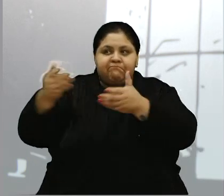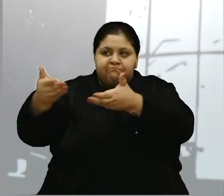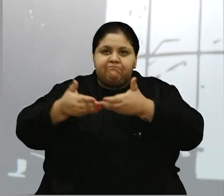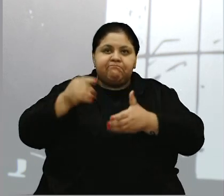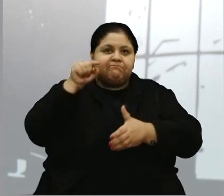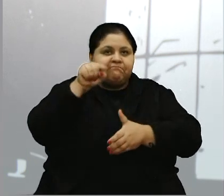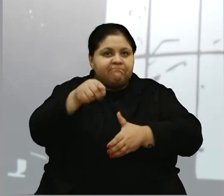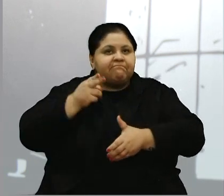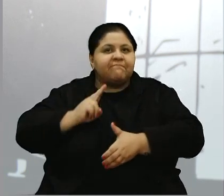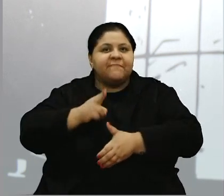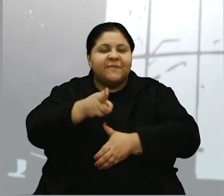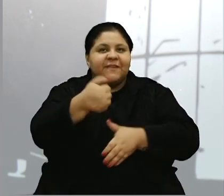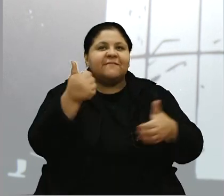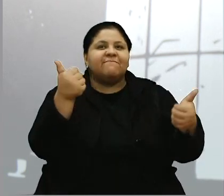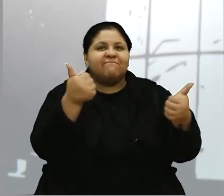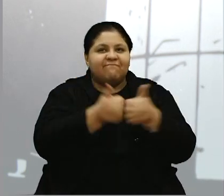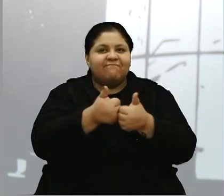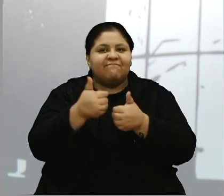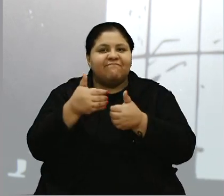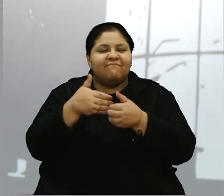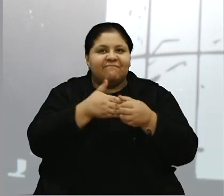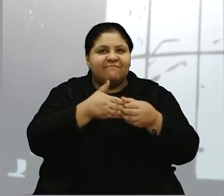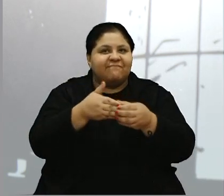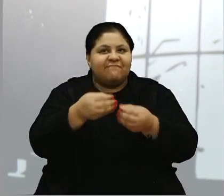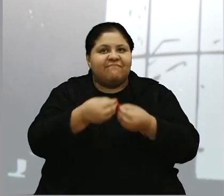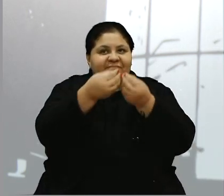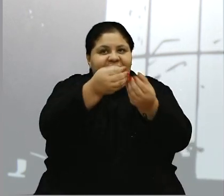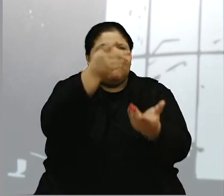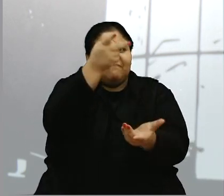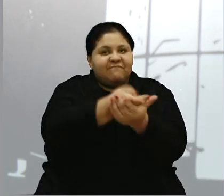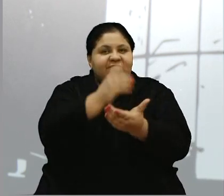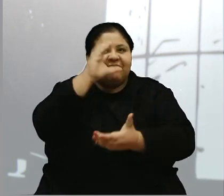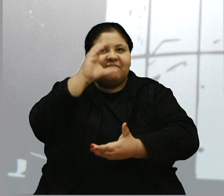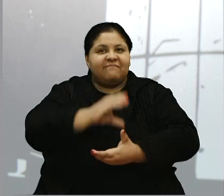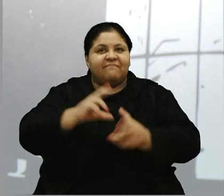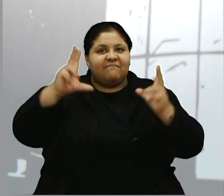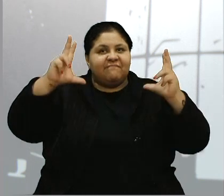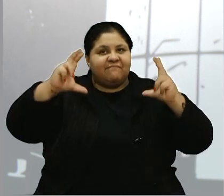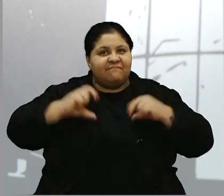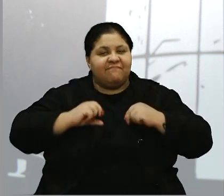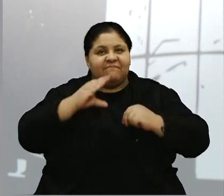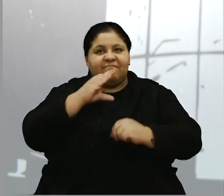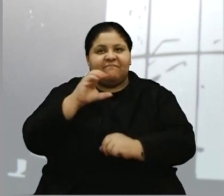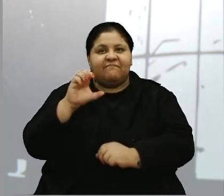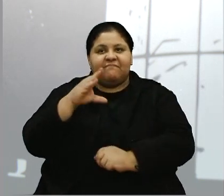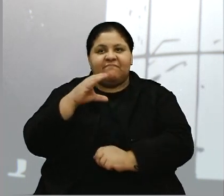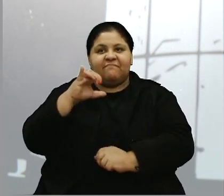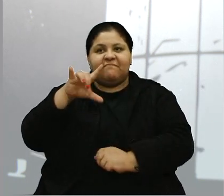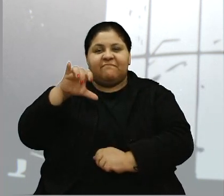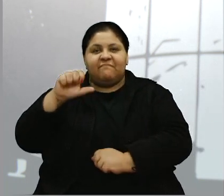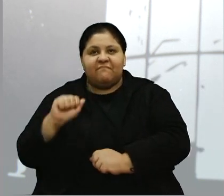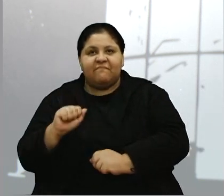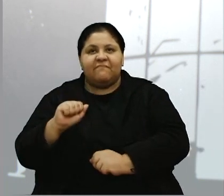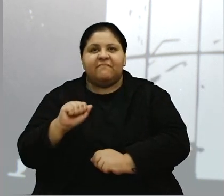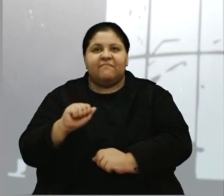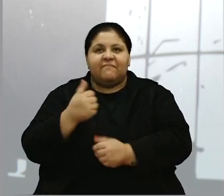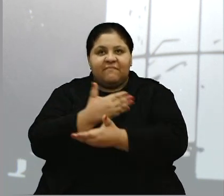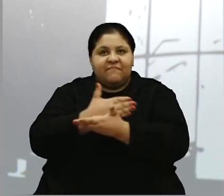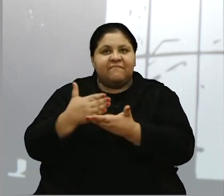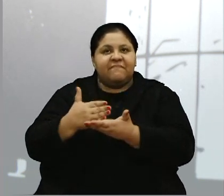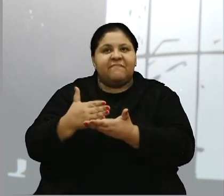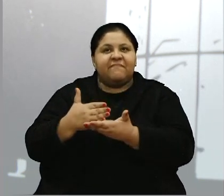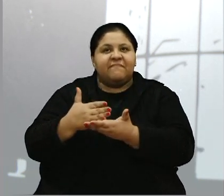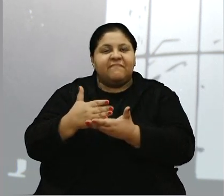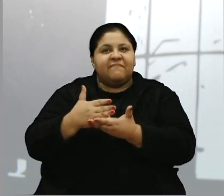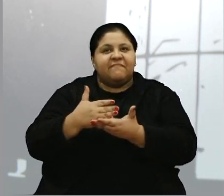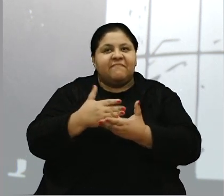você a permanecer com a gente e acompanhar a entrega do título de cidadã emérita a Cecília Rodrigues Modesto a partir de agora.